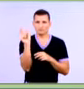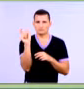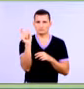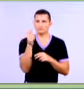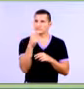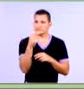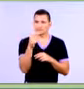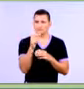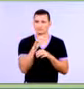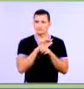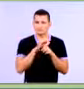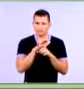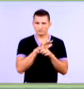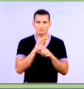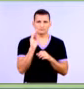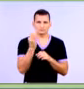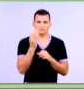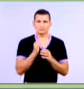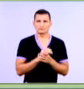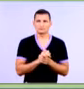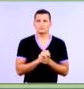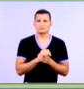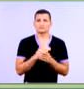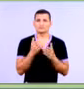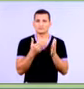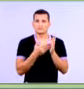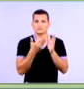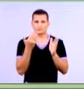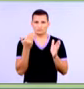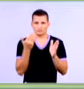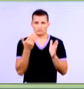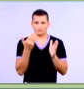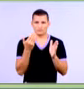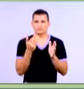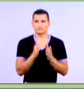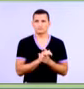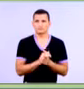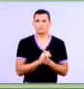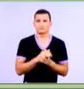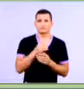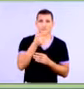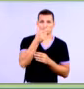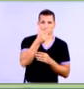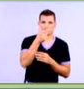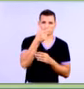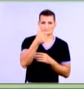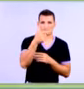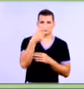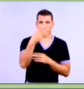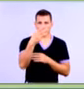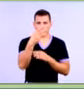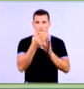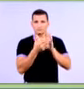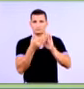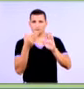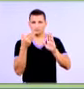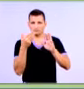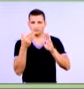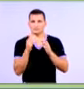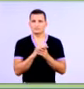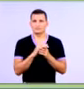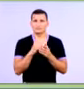não está cheia, falso. Quando eu falo remove, sai o elemento 223, né? E